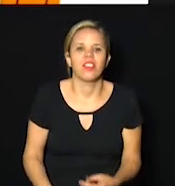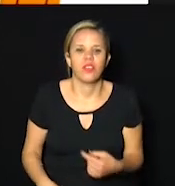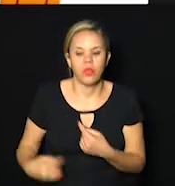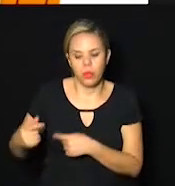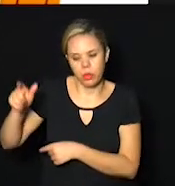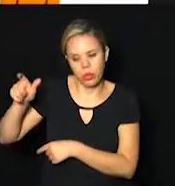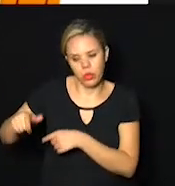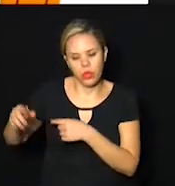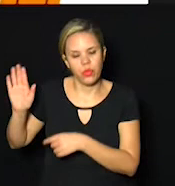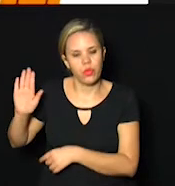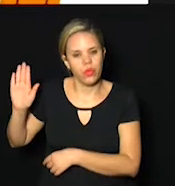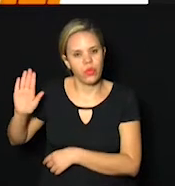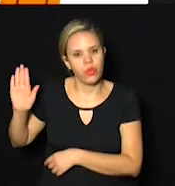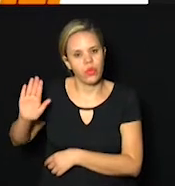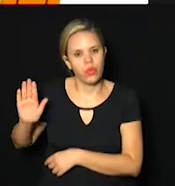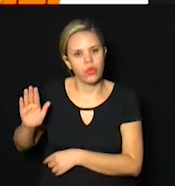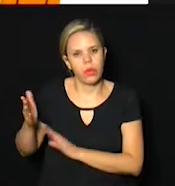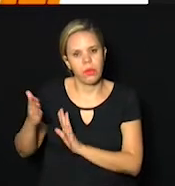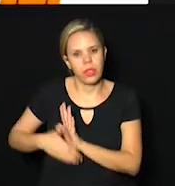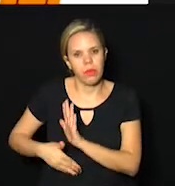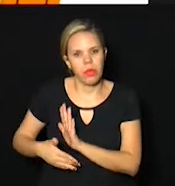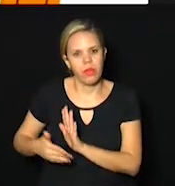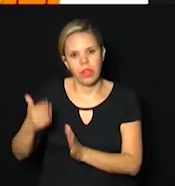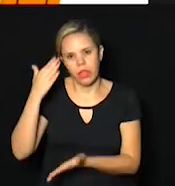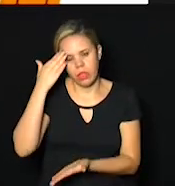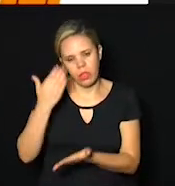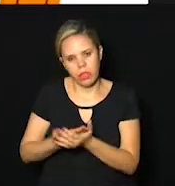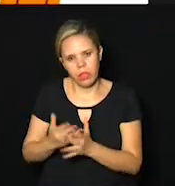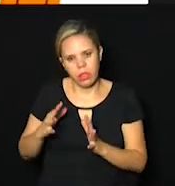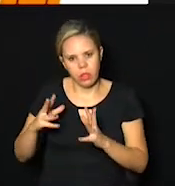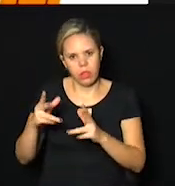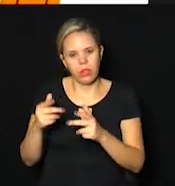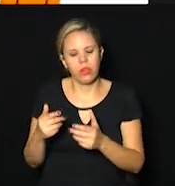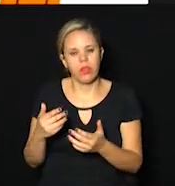todos acreditem em um futuro melhor, ok?